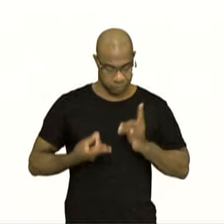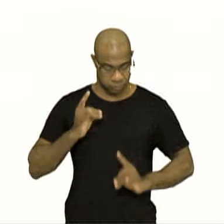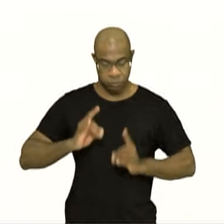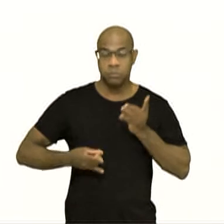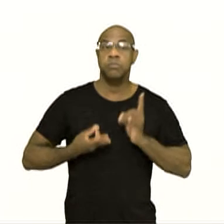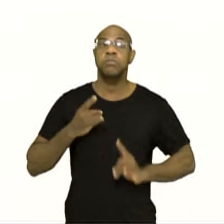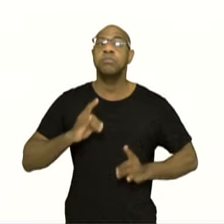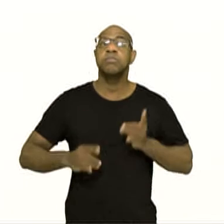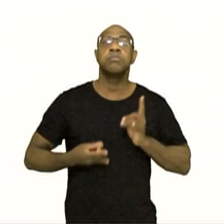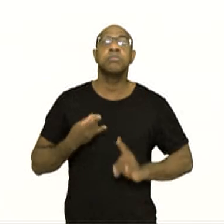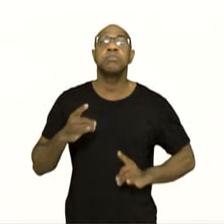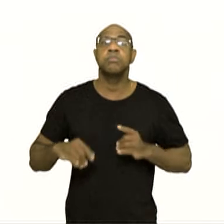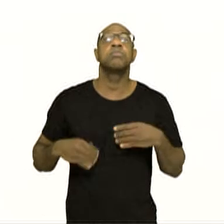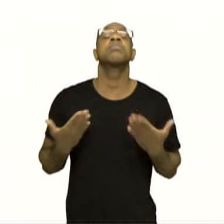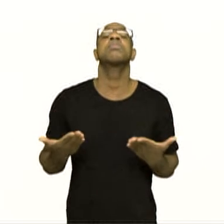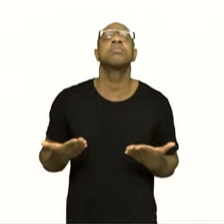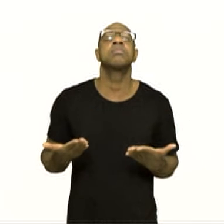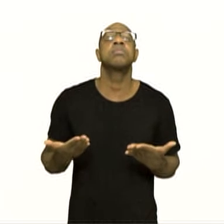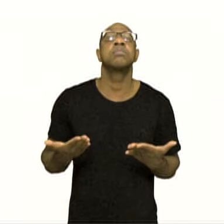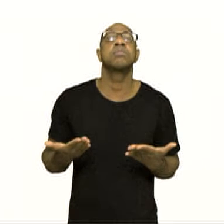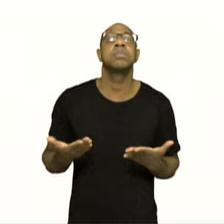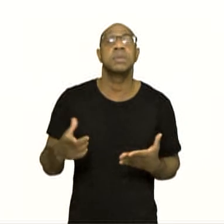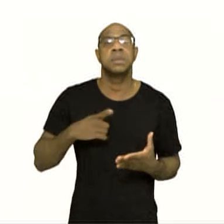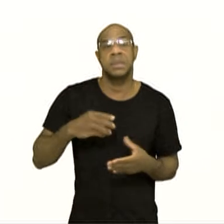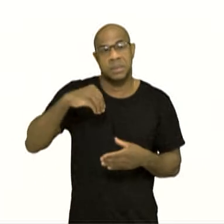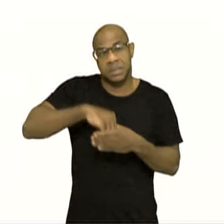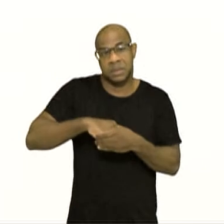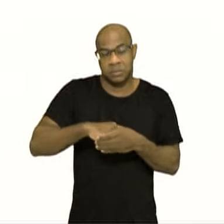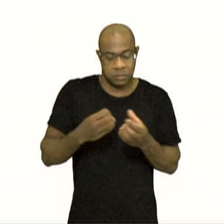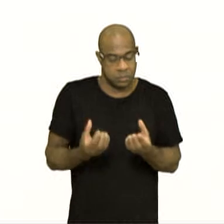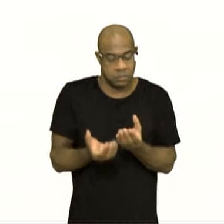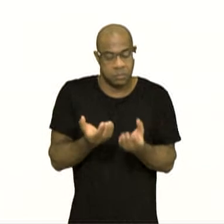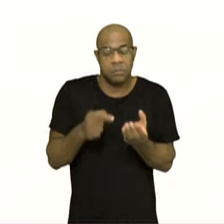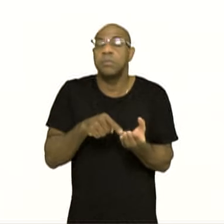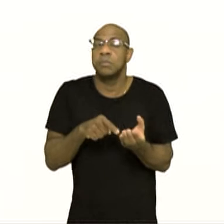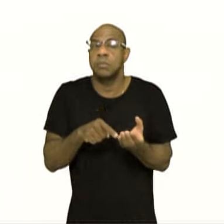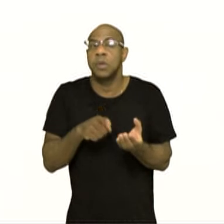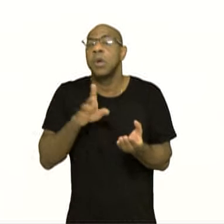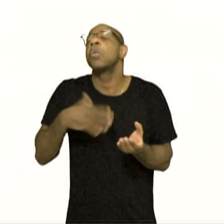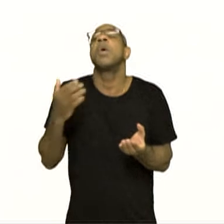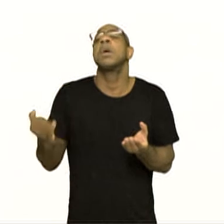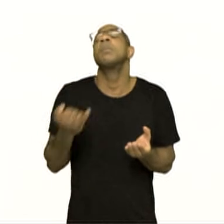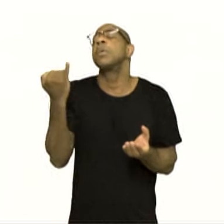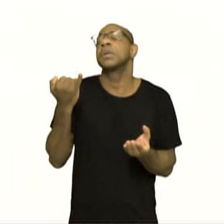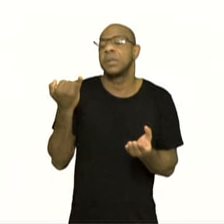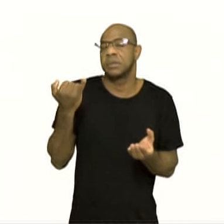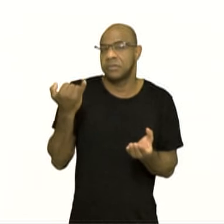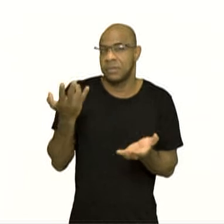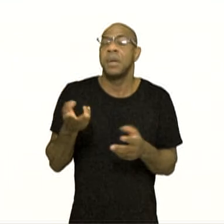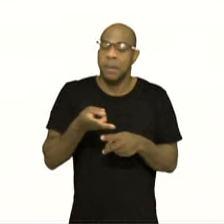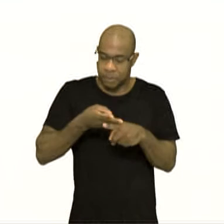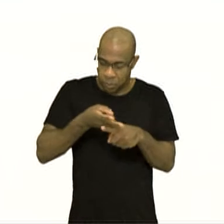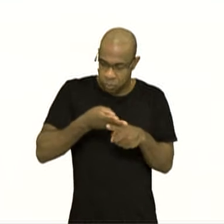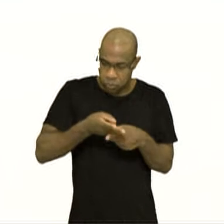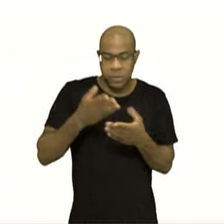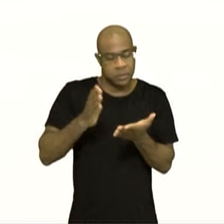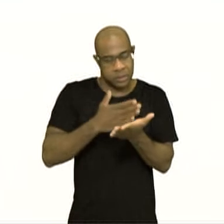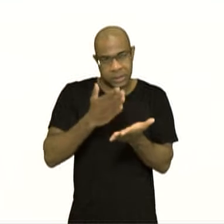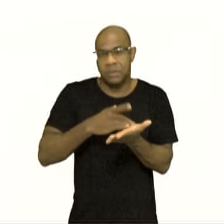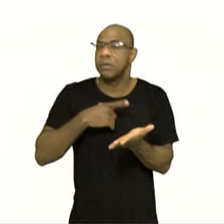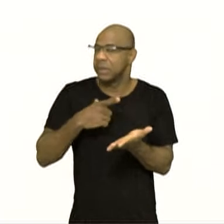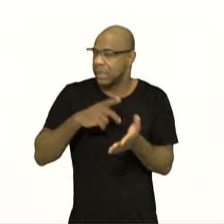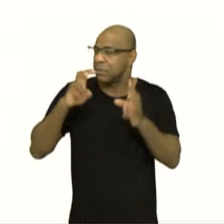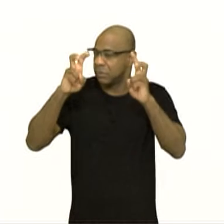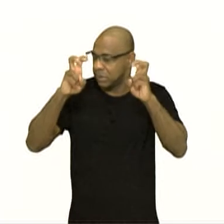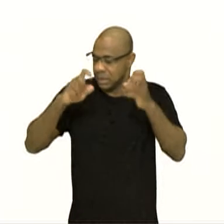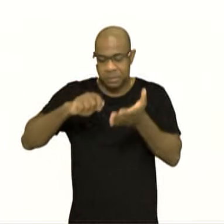testosterona, que também é produzida nos testículos do homem? Então, busca aí no seu material que você tem sobre esse